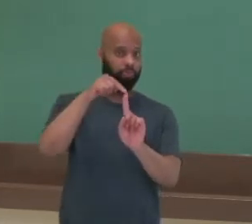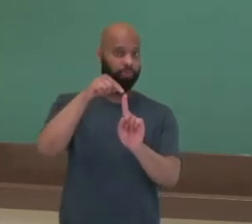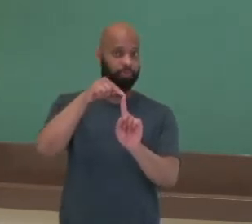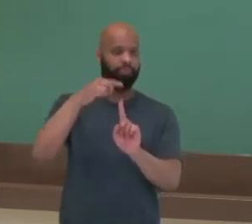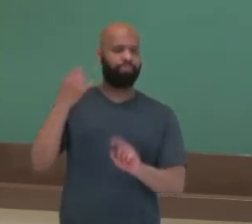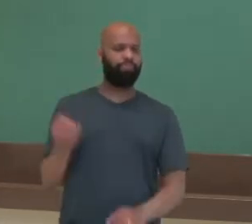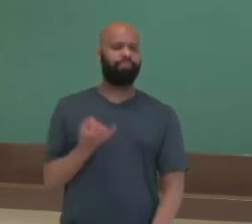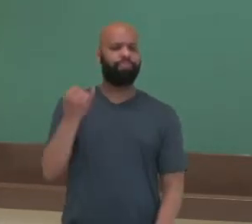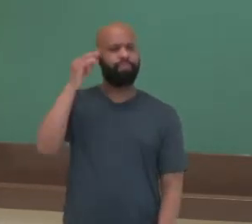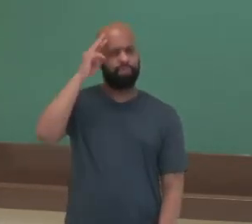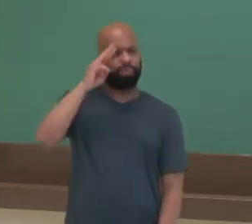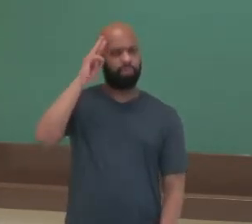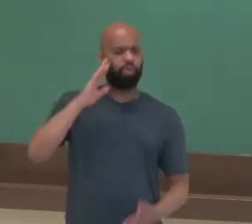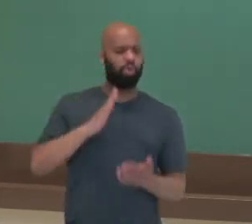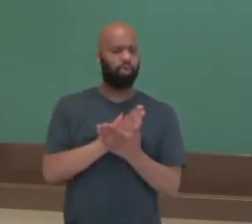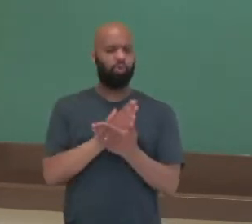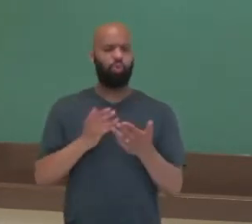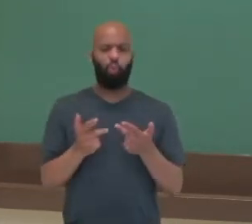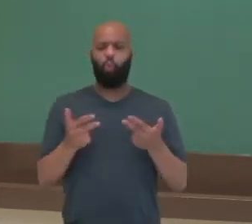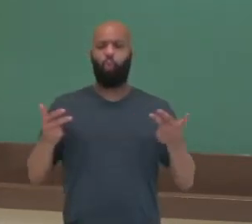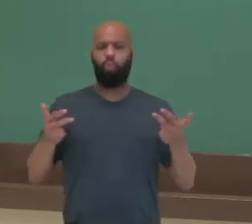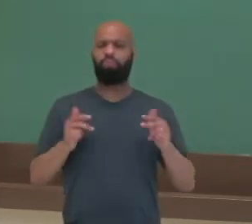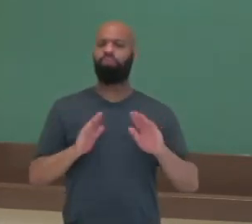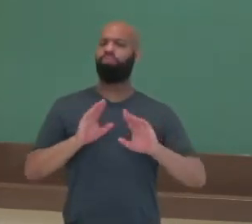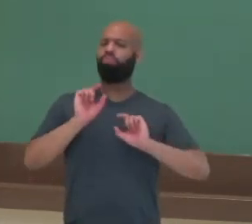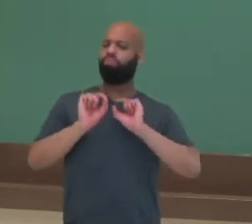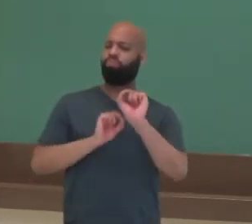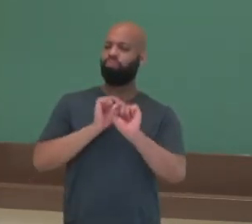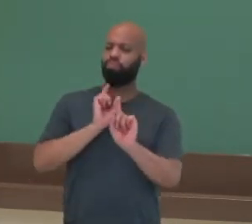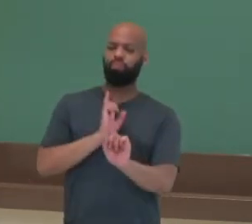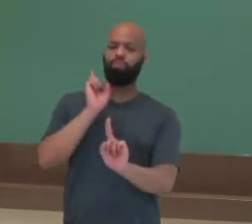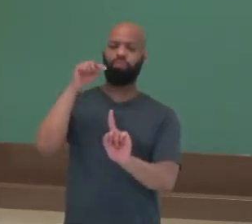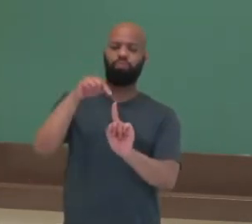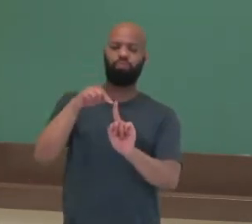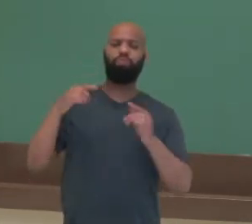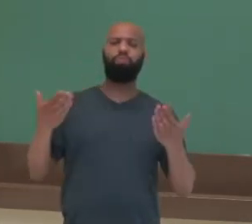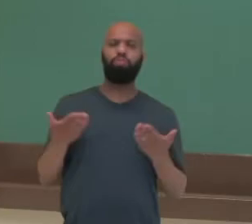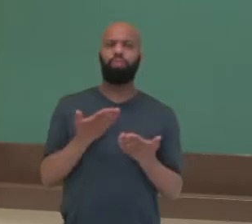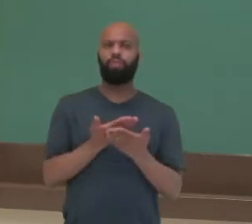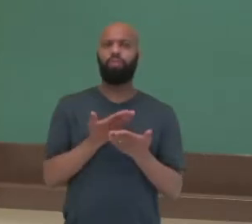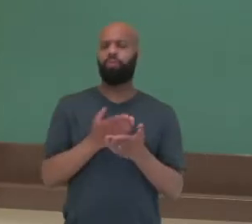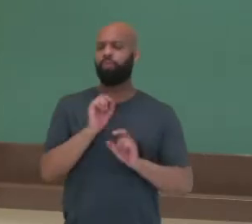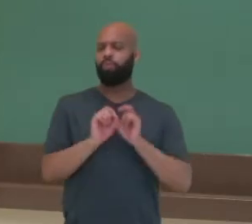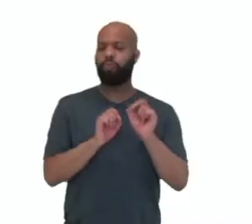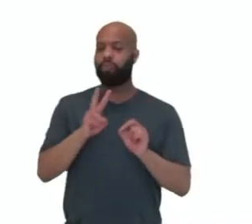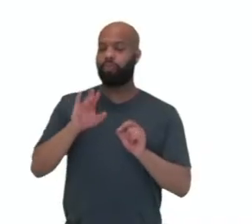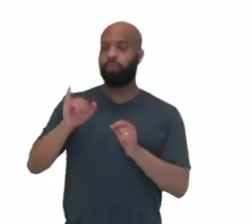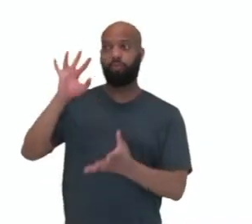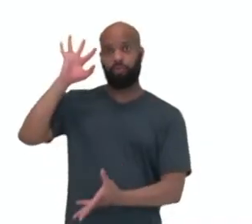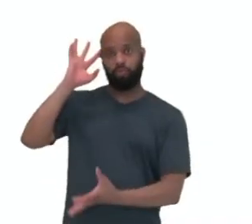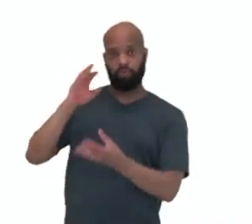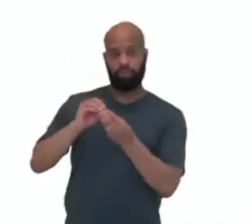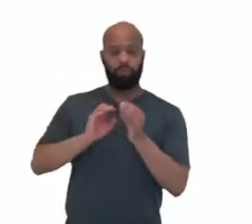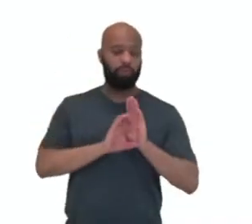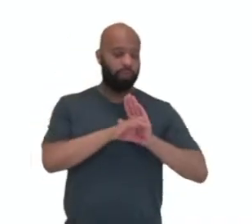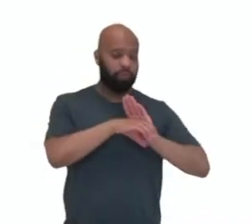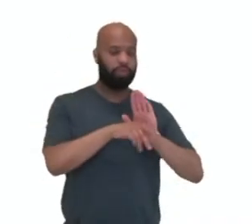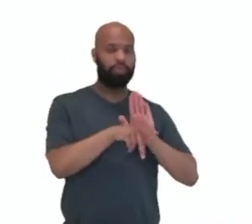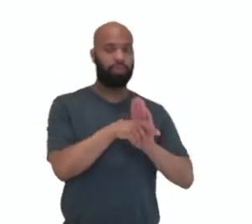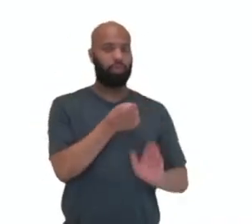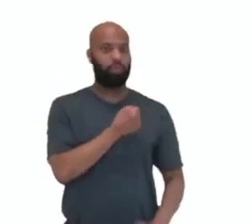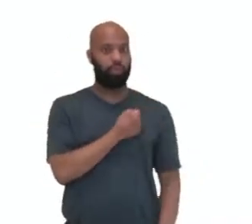alguns conceitos. Portanto, o objetivo desta aula será compreender o conceito de